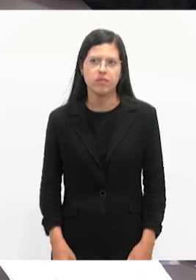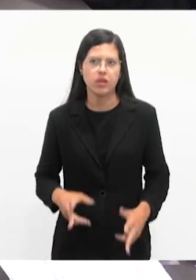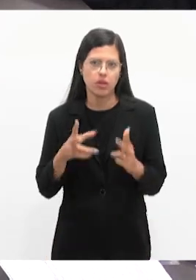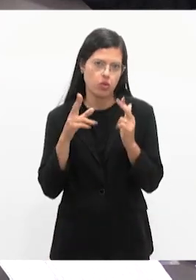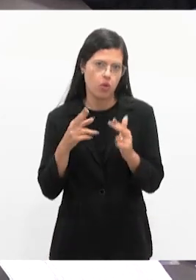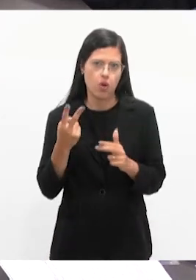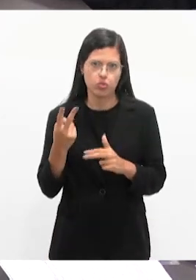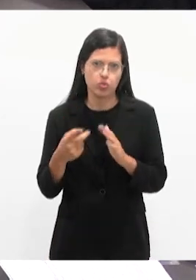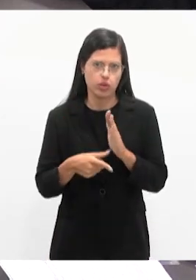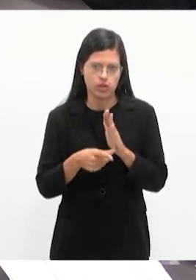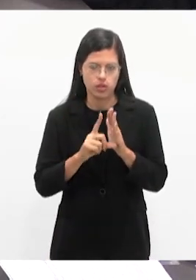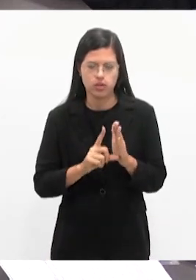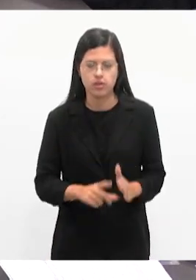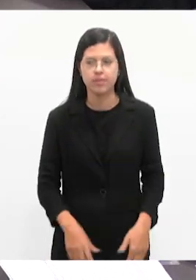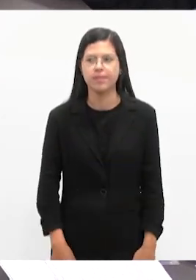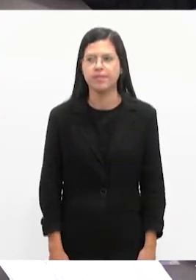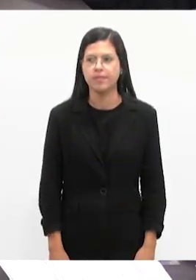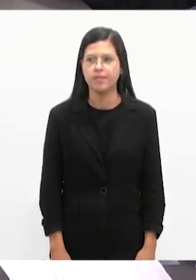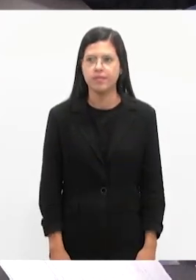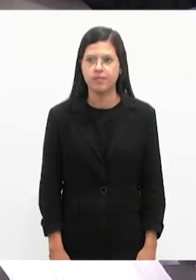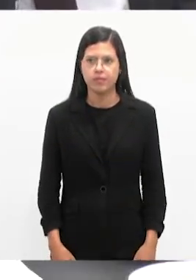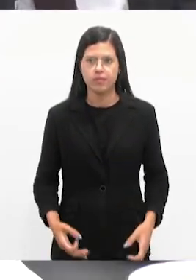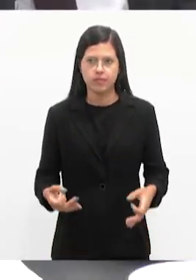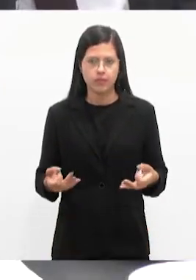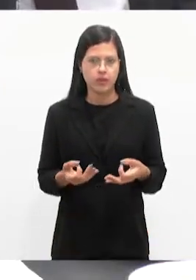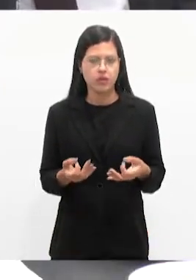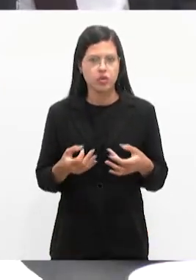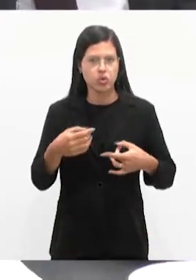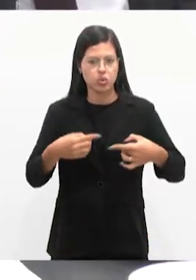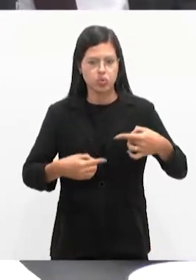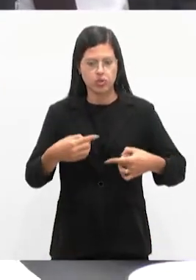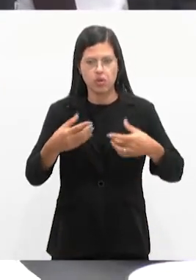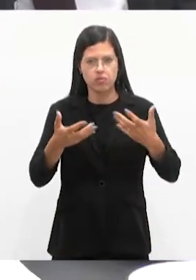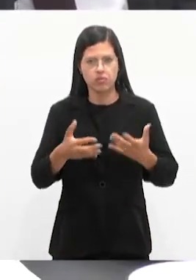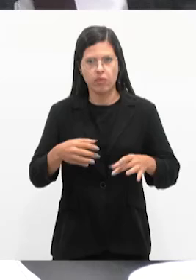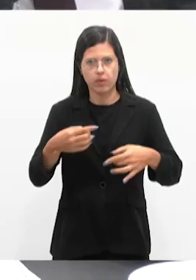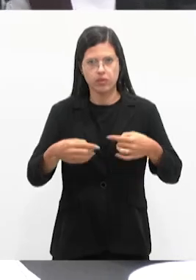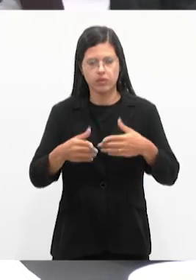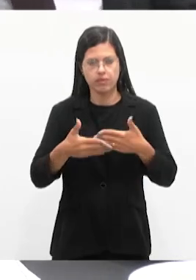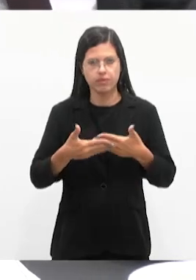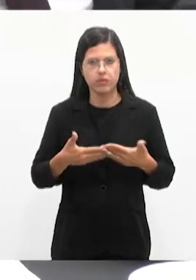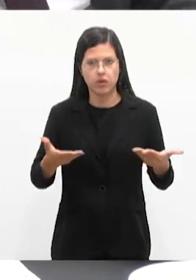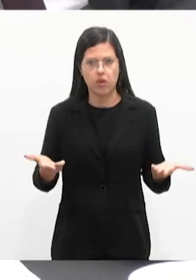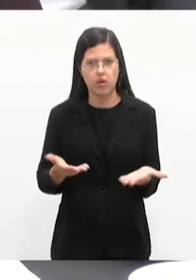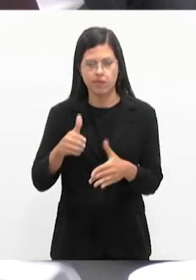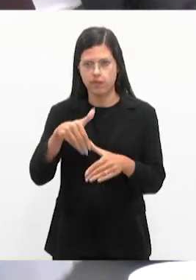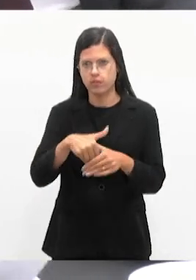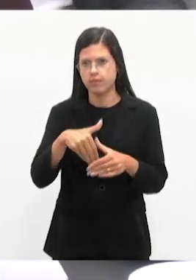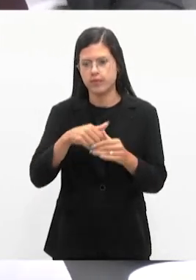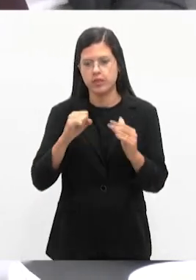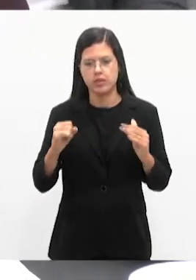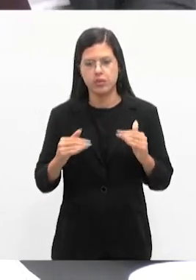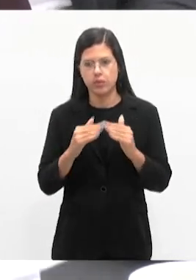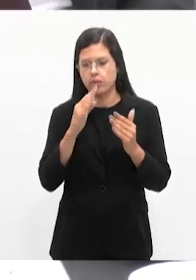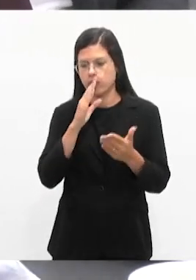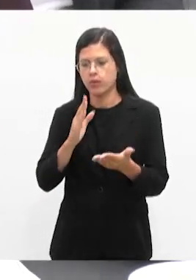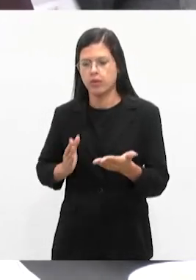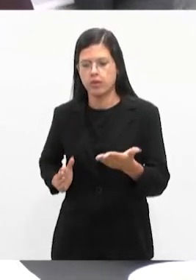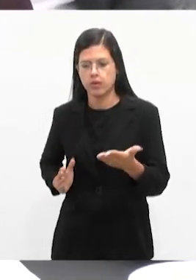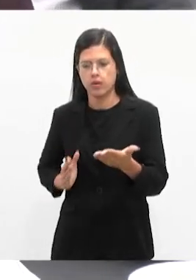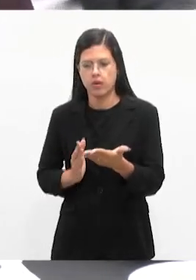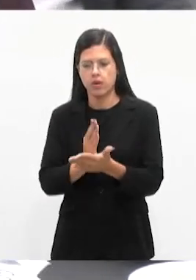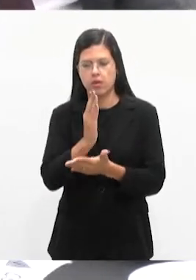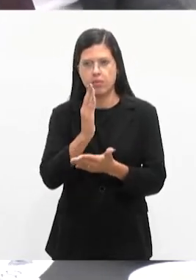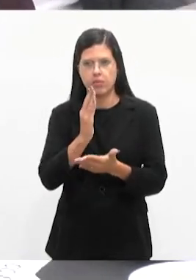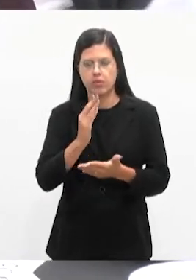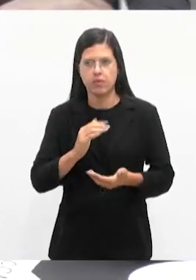anteriores. Perfeito. Em discussão, não havendo mais quem queira discutir, em votação, os senhores que aprovam permaneçam como